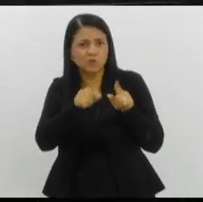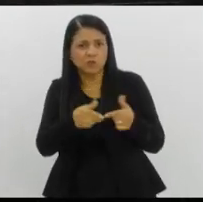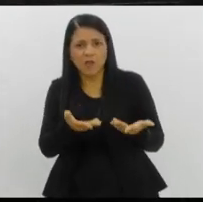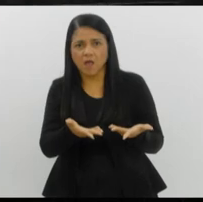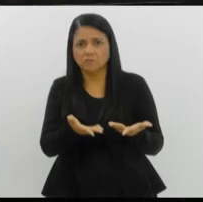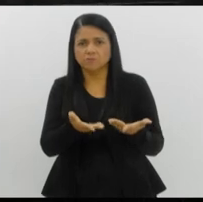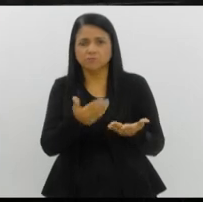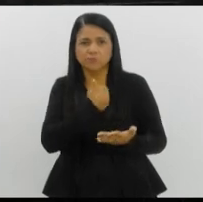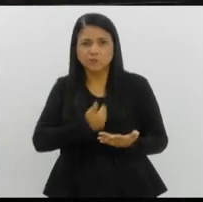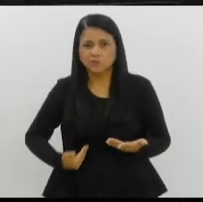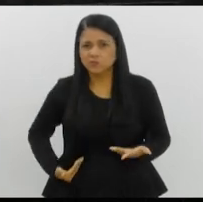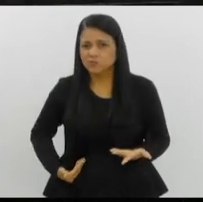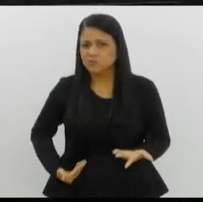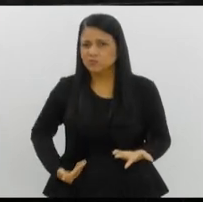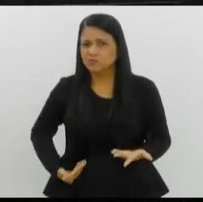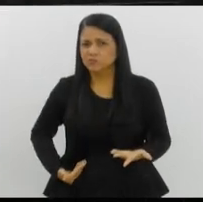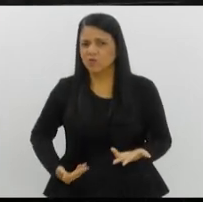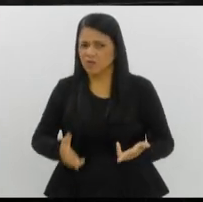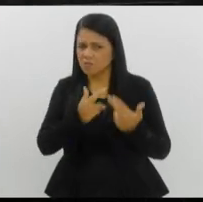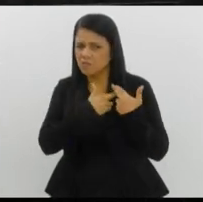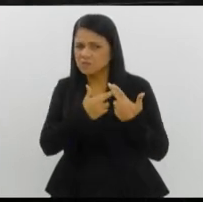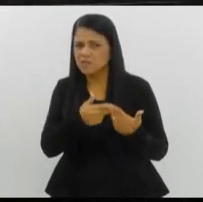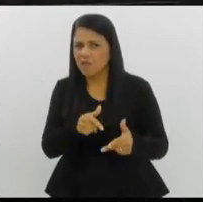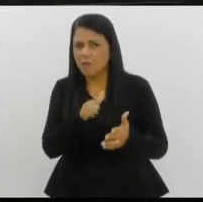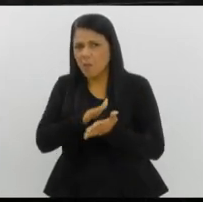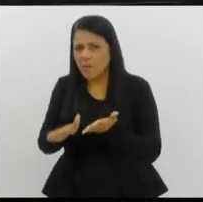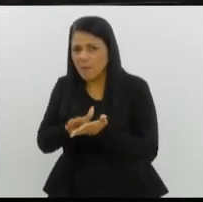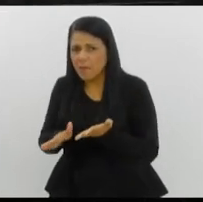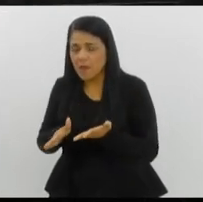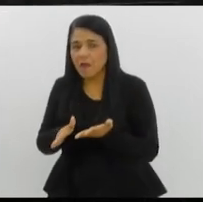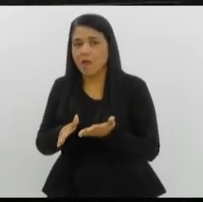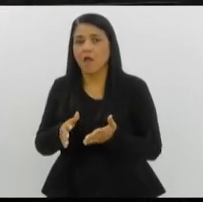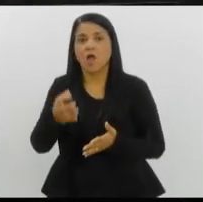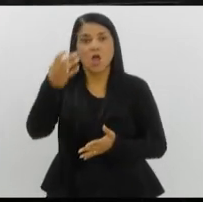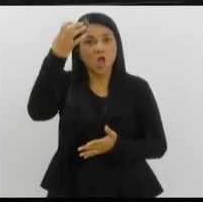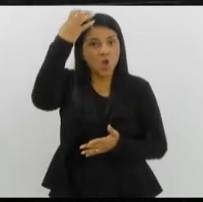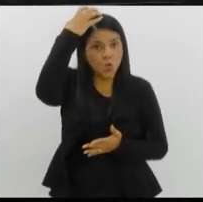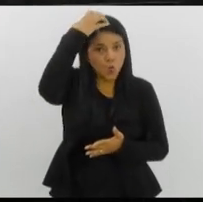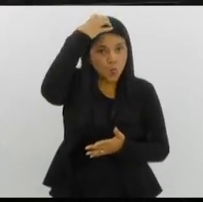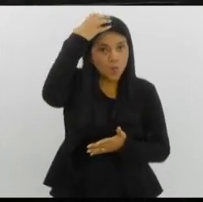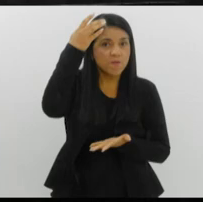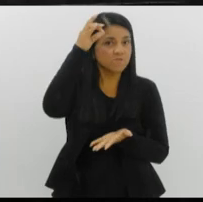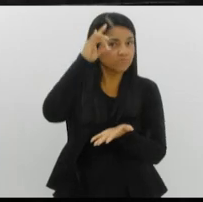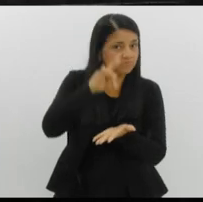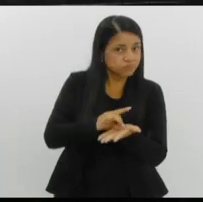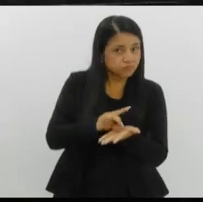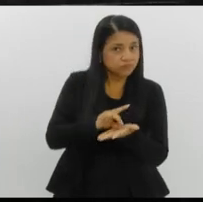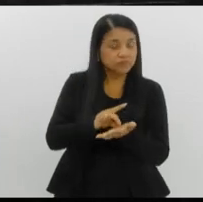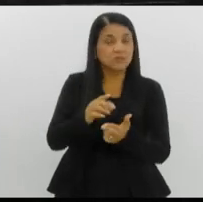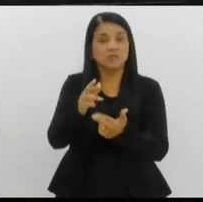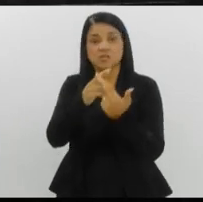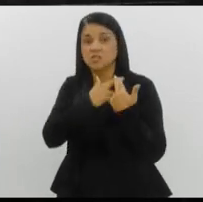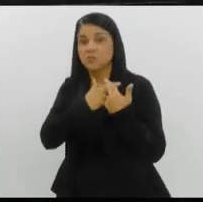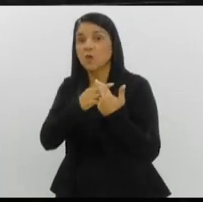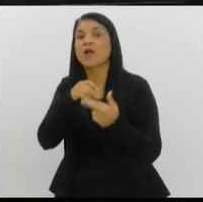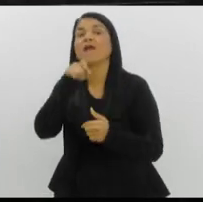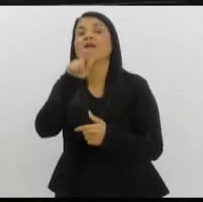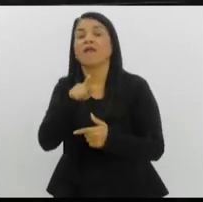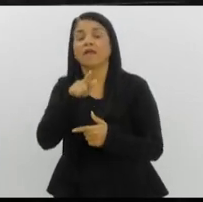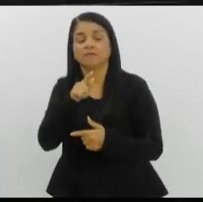funcionalismo público, quando, na verdade, a culpa e a responsabilidade são dos